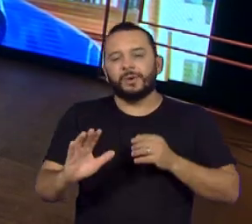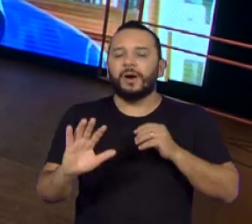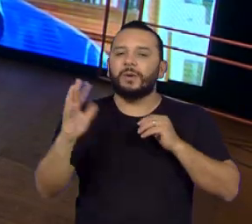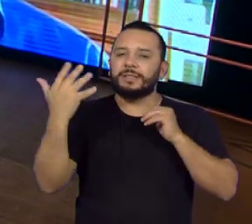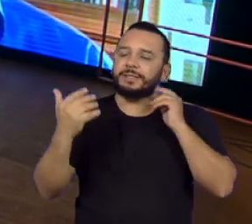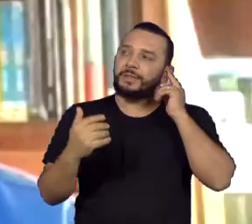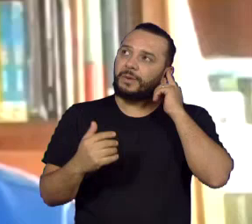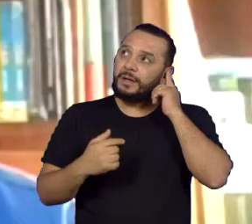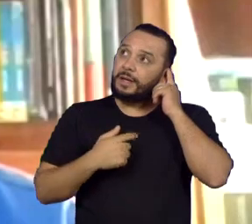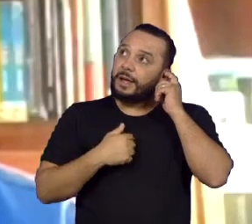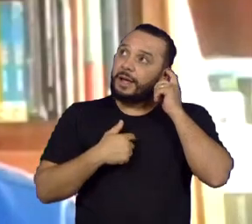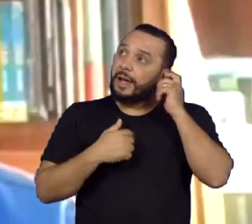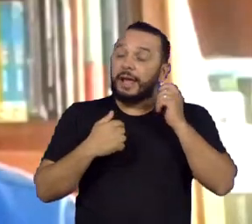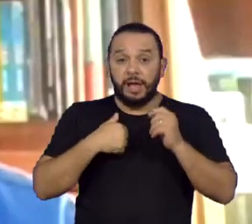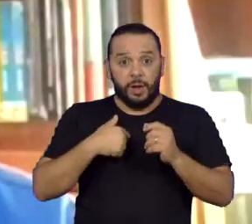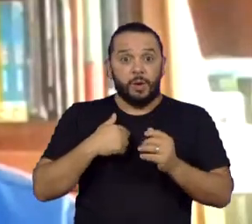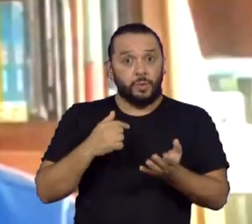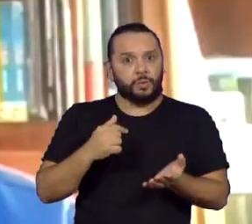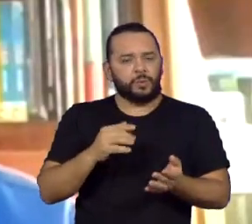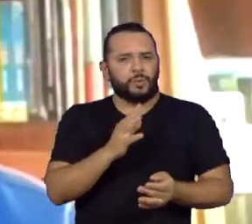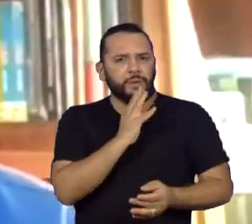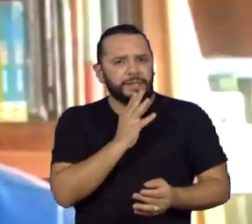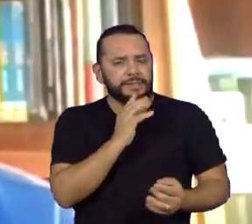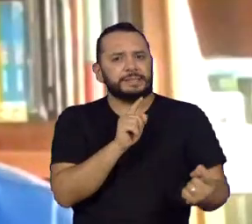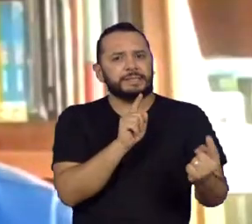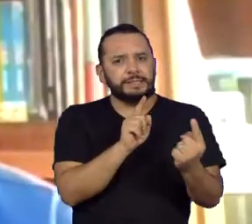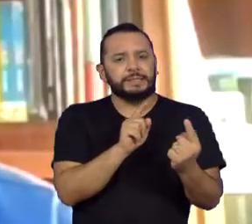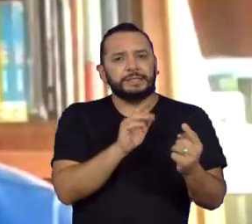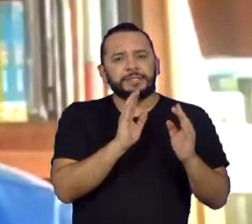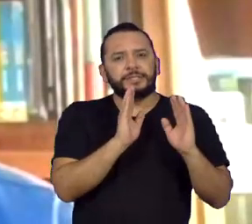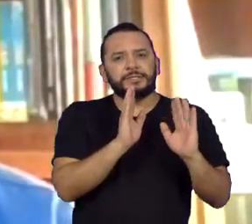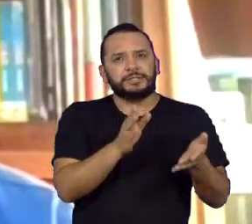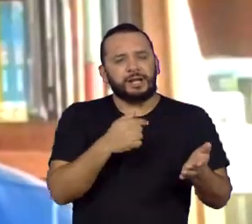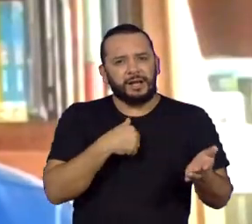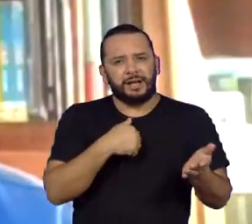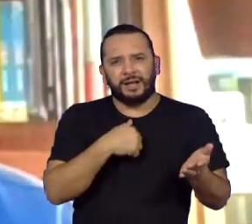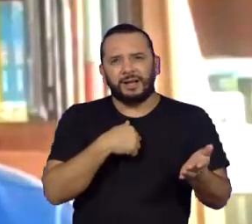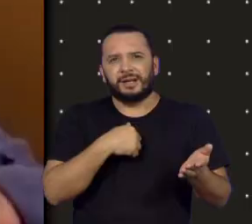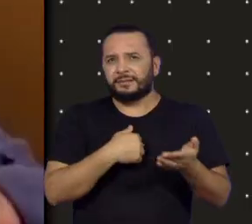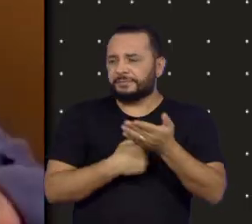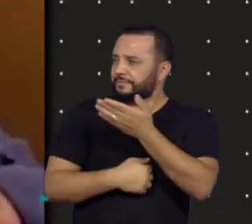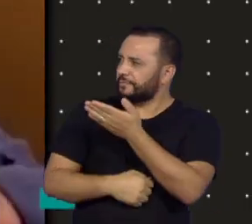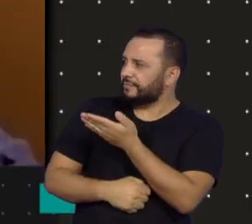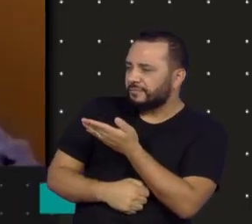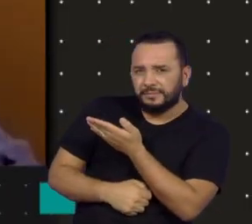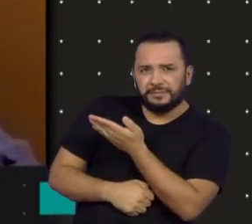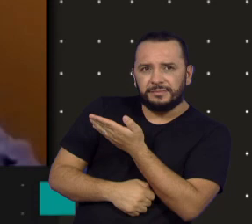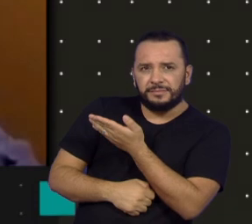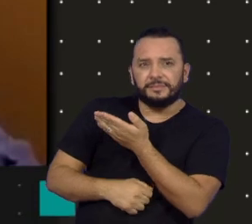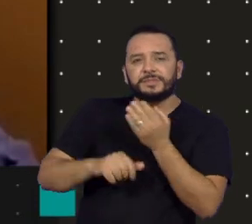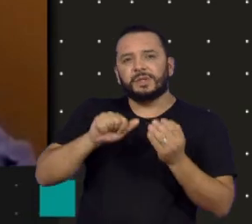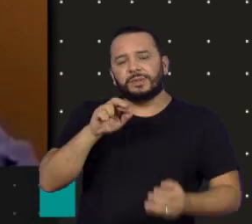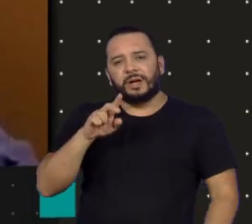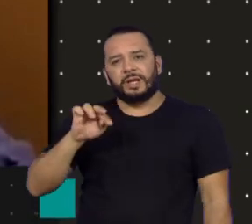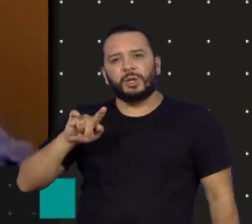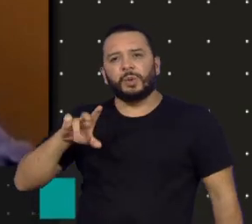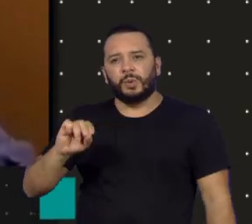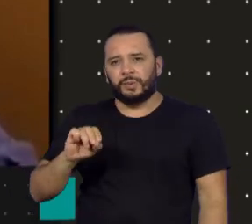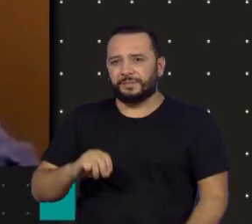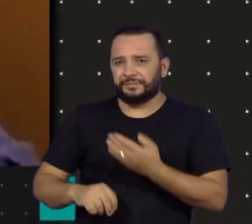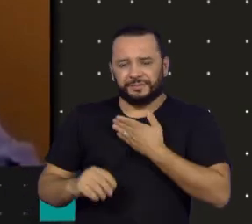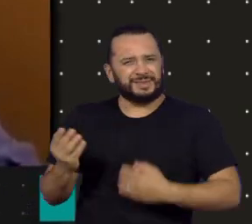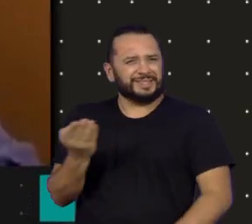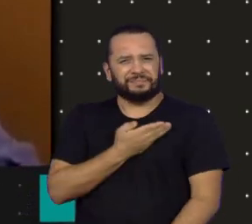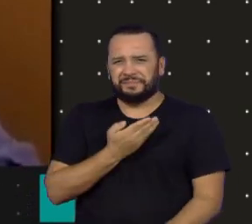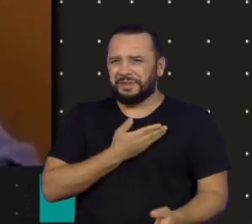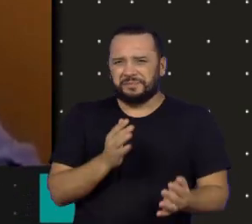aconteceu. Eu comecei em Cláudia, fui para Quatro Rodas, Audálio Dantas, um extraordinário amigo que eu